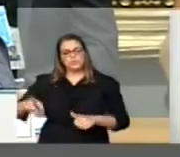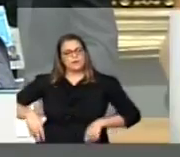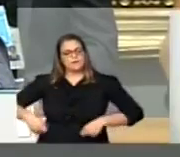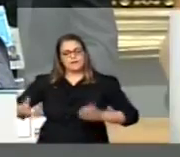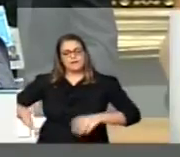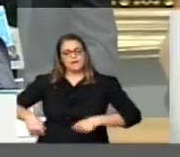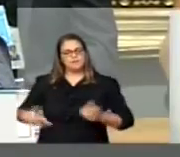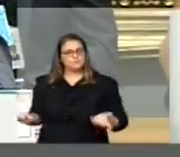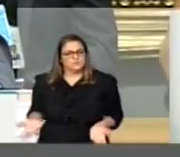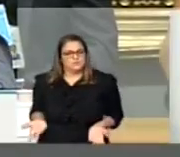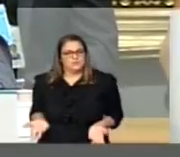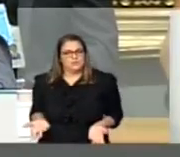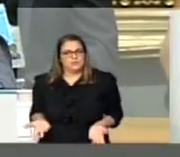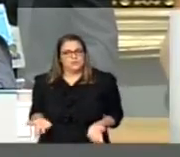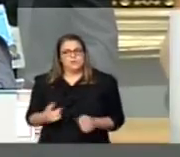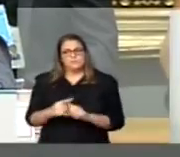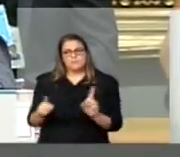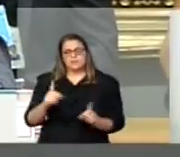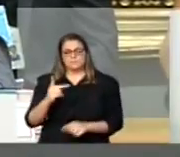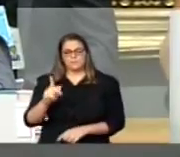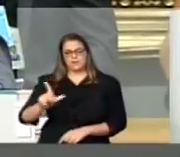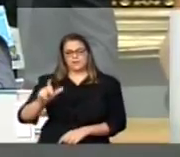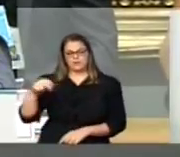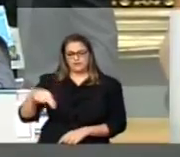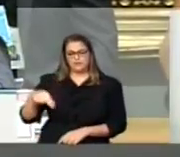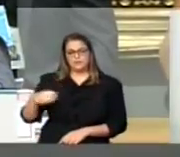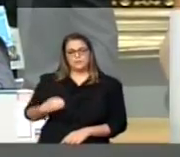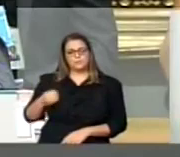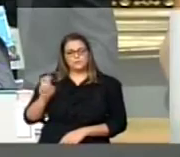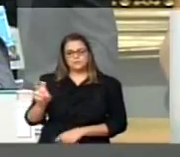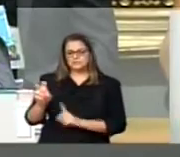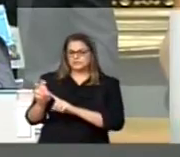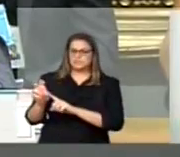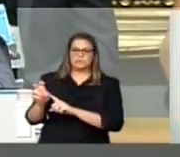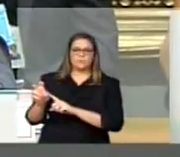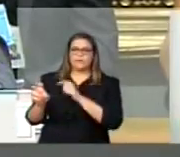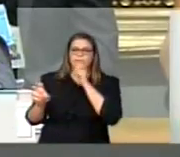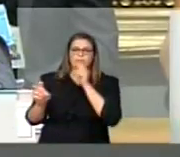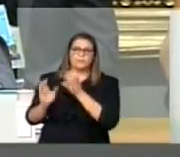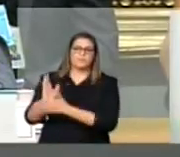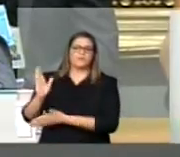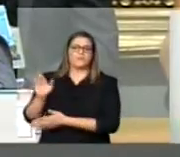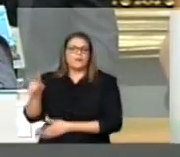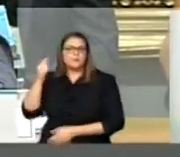tivesse acontecido, e o PLN 5 já estivesse aprovado.